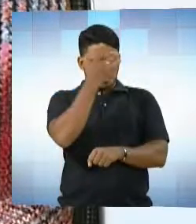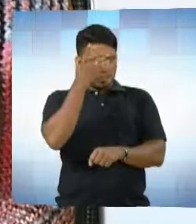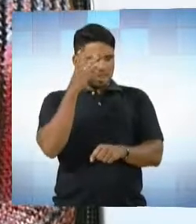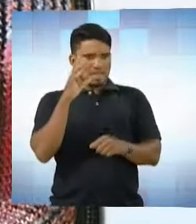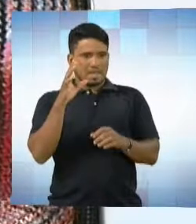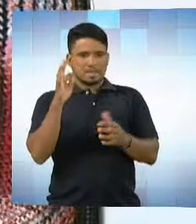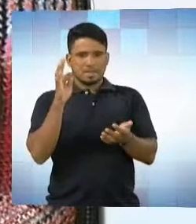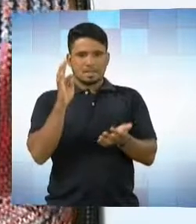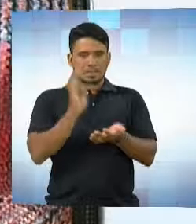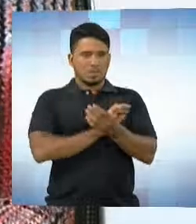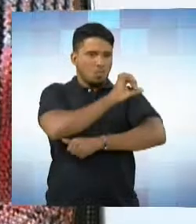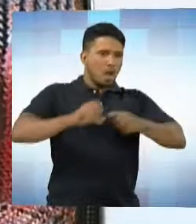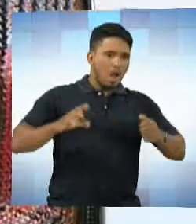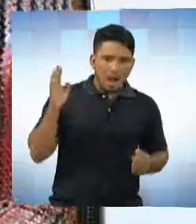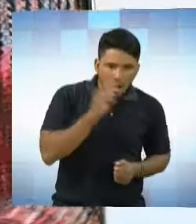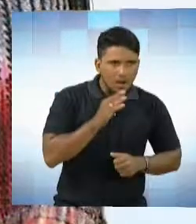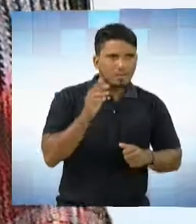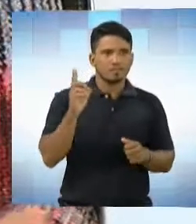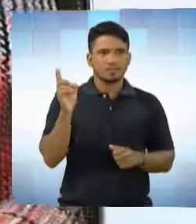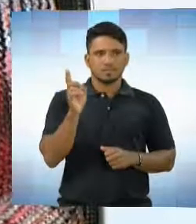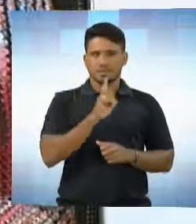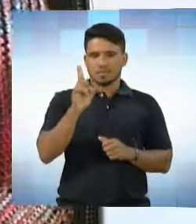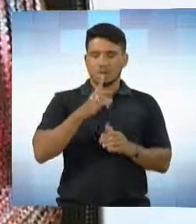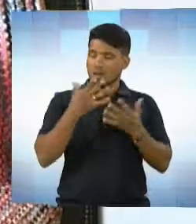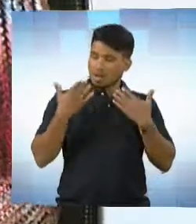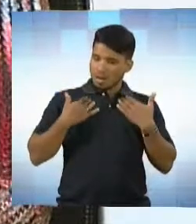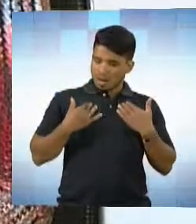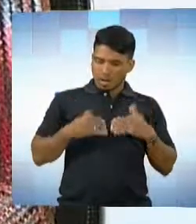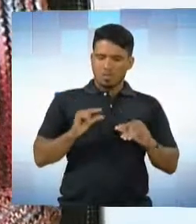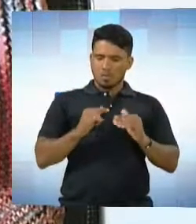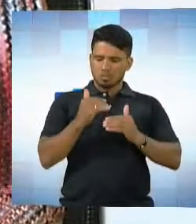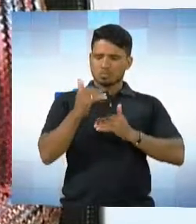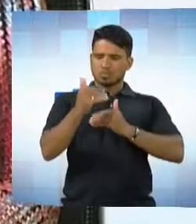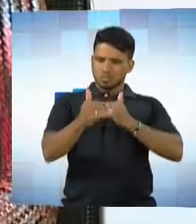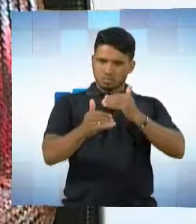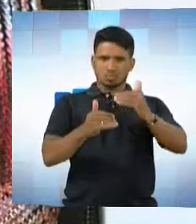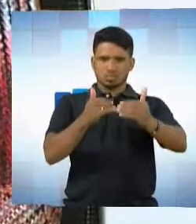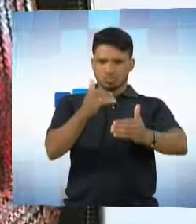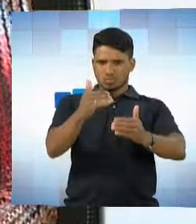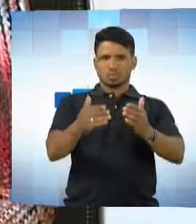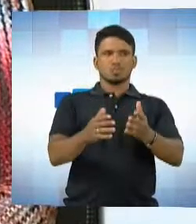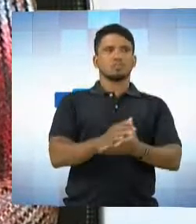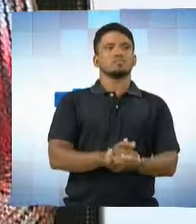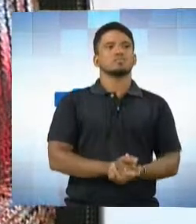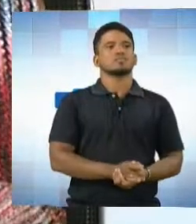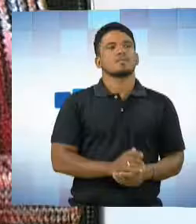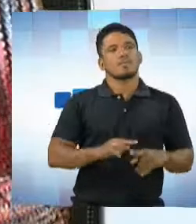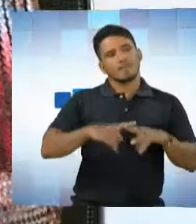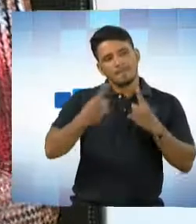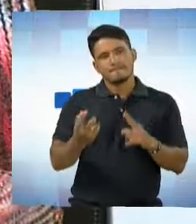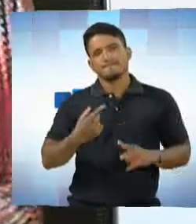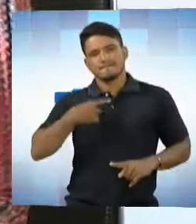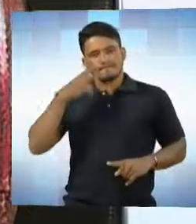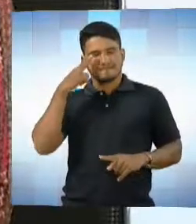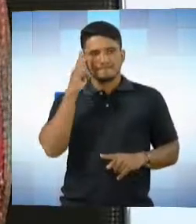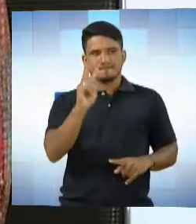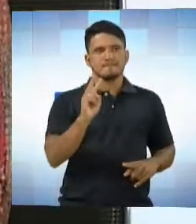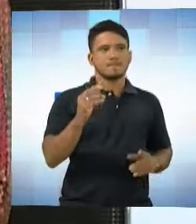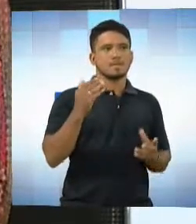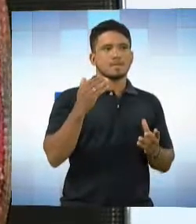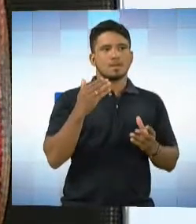a cidade, de repente, ela passe de um buraco para uma mansão. Não pode, ela tem que ser gradativa, é um processo gradativo. Mas, ao meu ver,